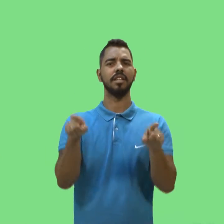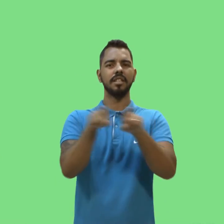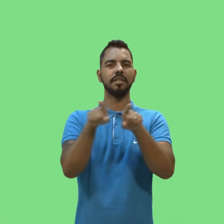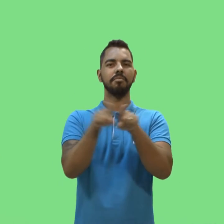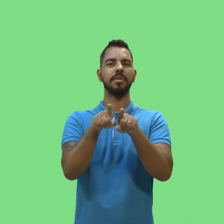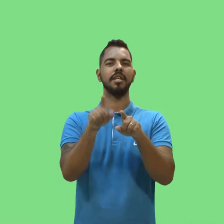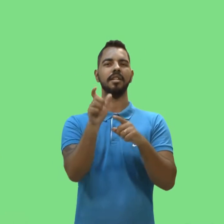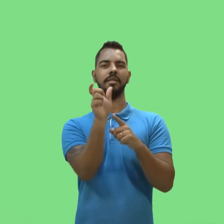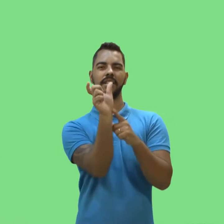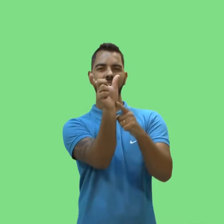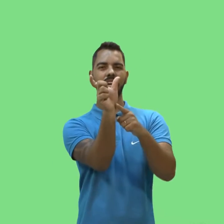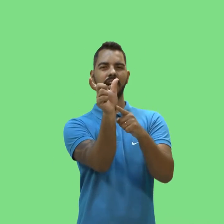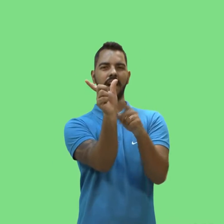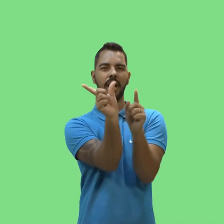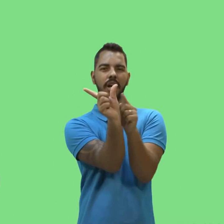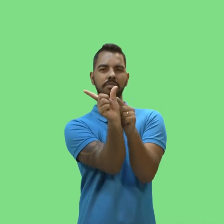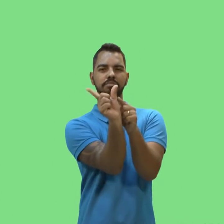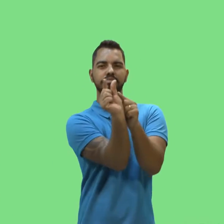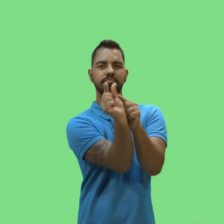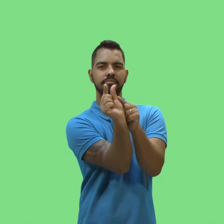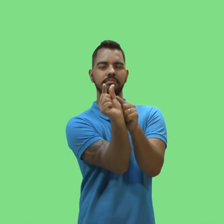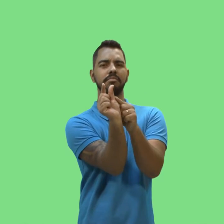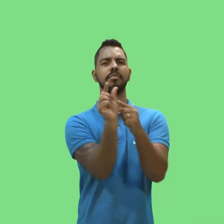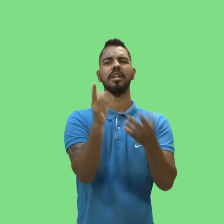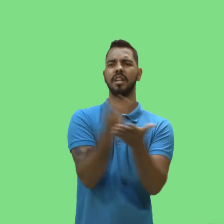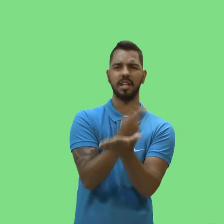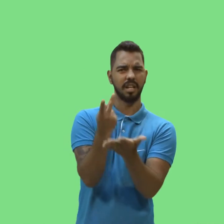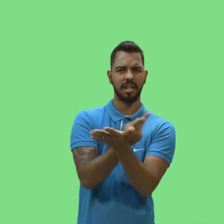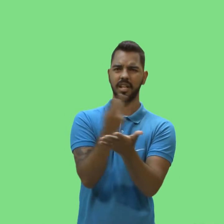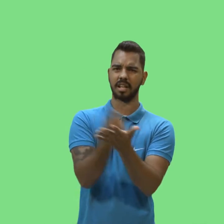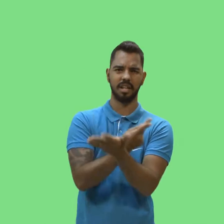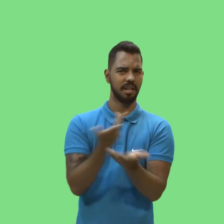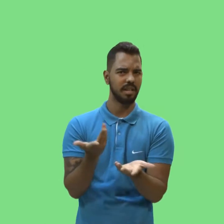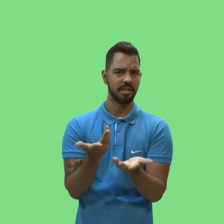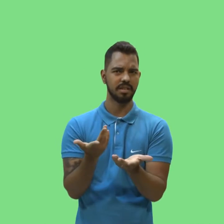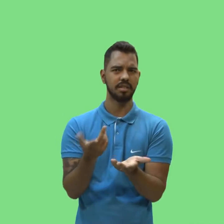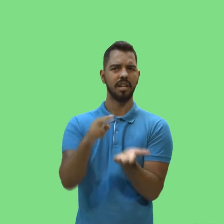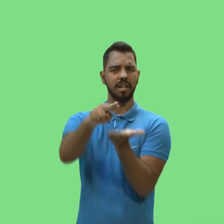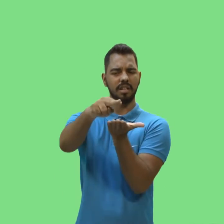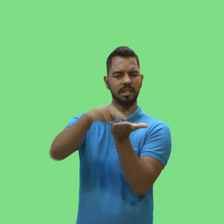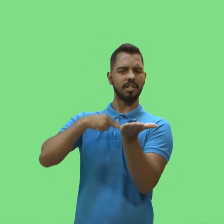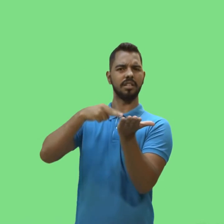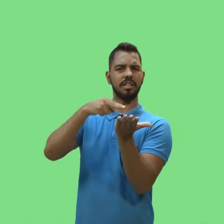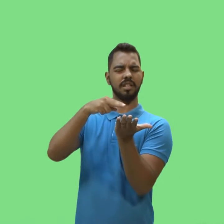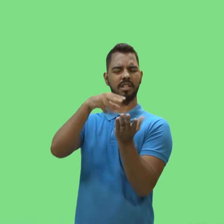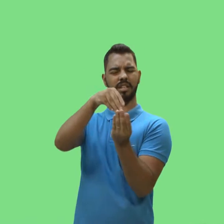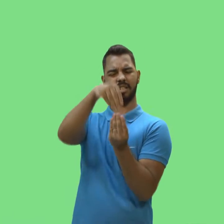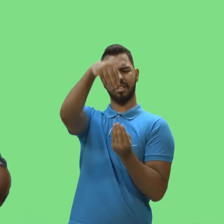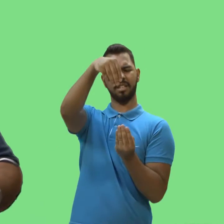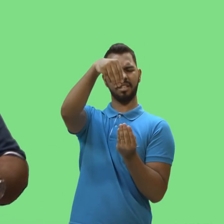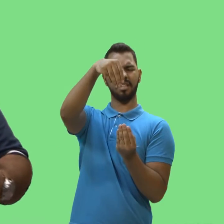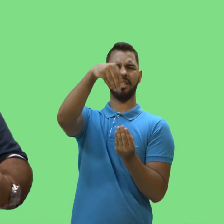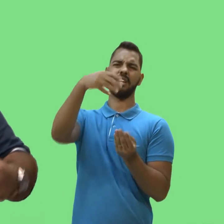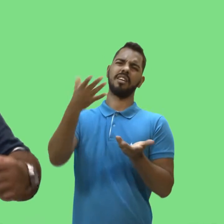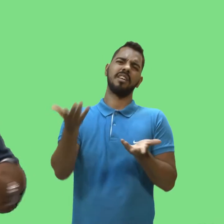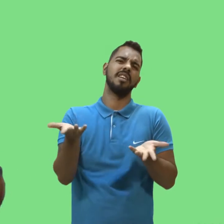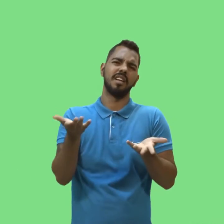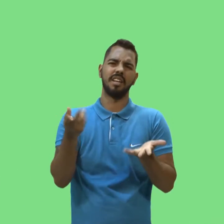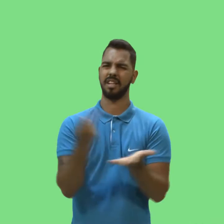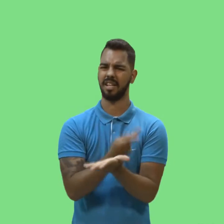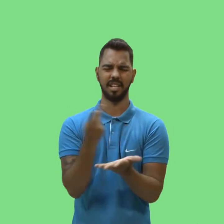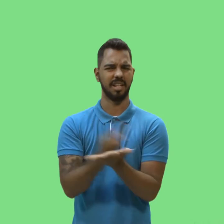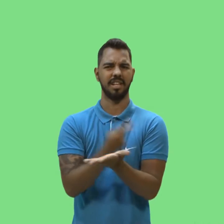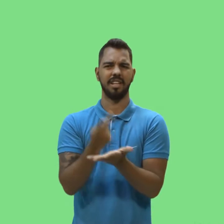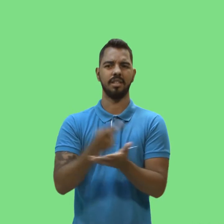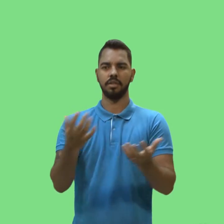maiúsculas e minúsculas para nomes próprios e a indicação do número com a abreviatura inadequada. Tais informações incorretas